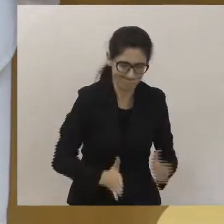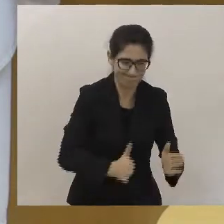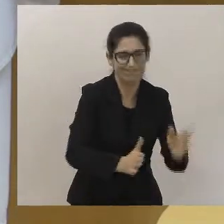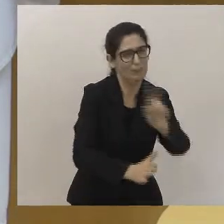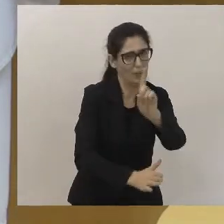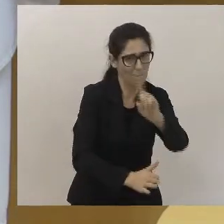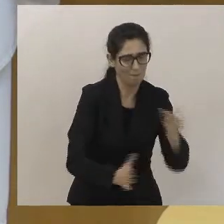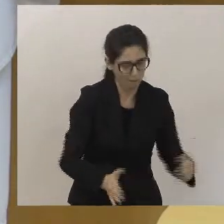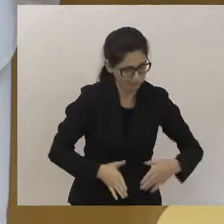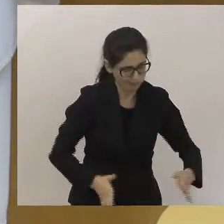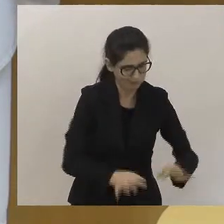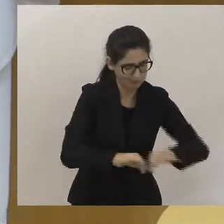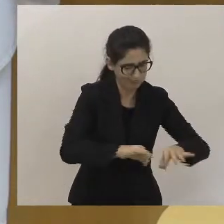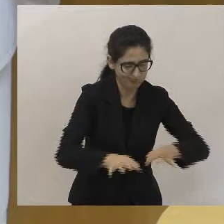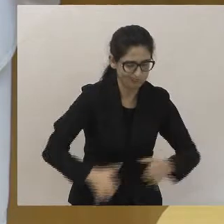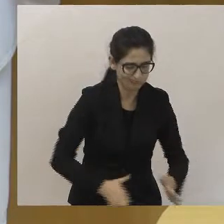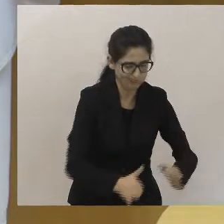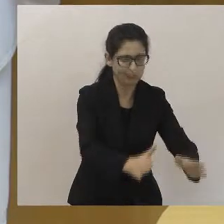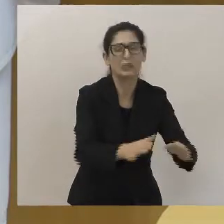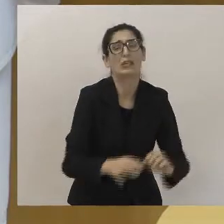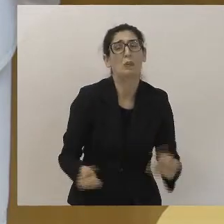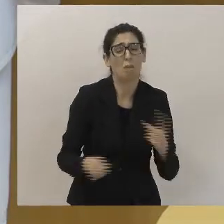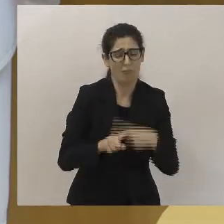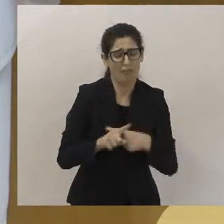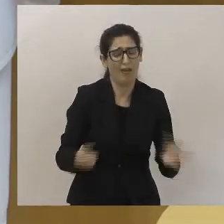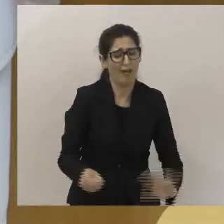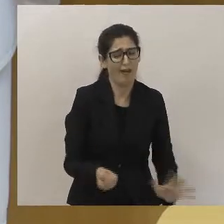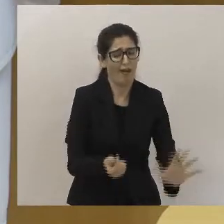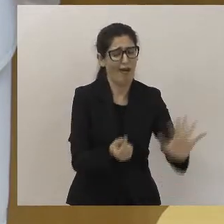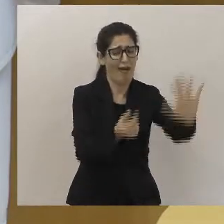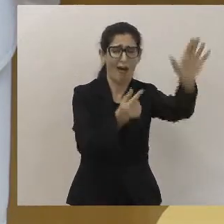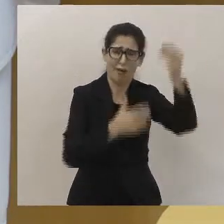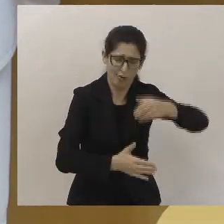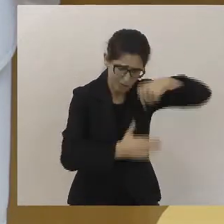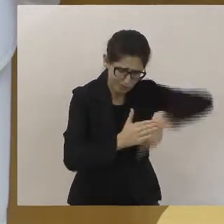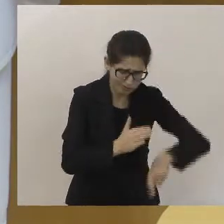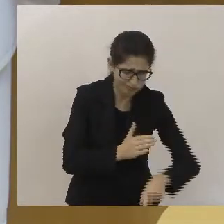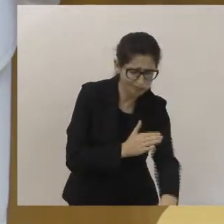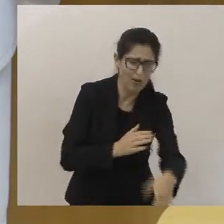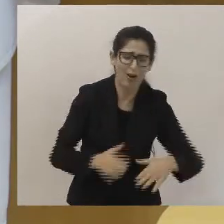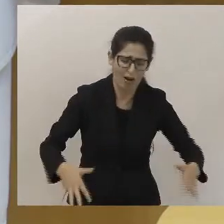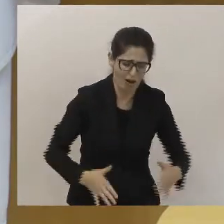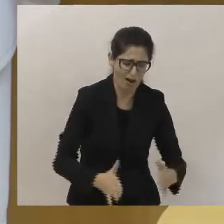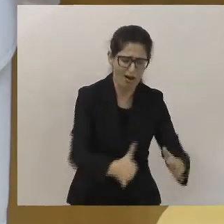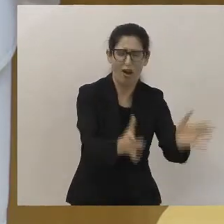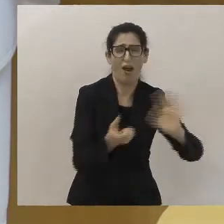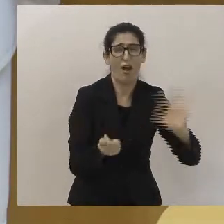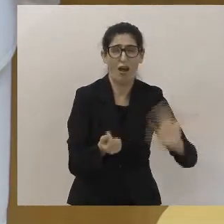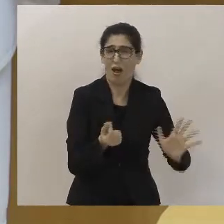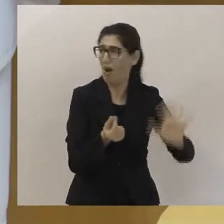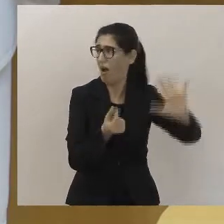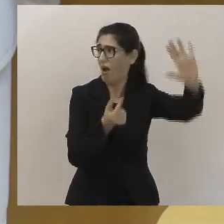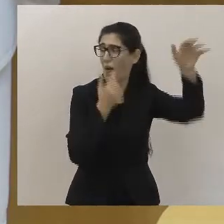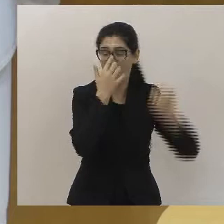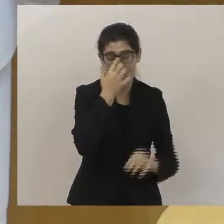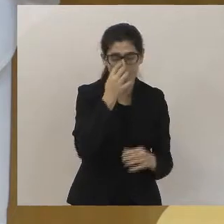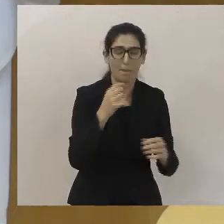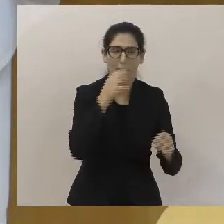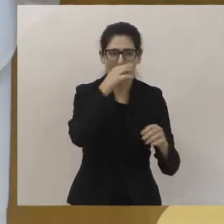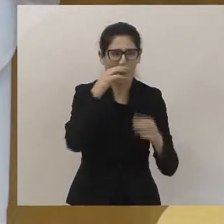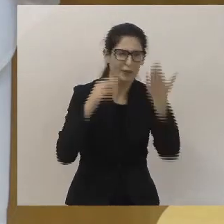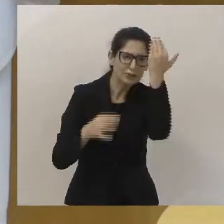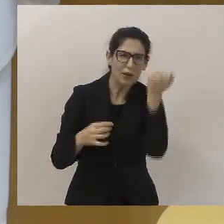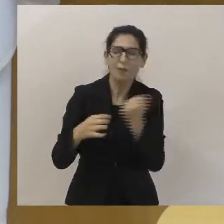custo é caro ele tá mais pra frente a gente consegue fazer a canalização do pó então quando eu entrei aqui o esperável o